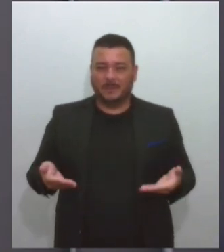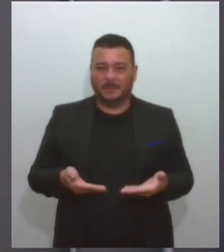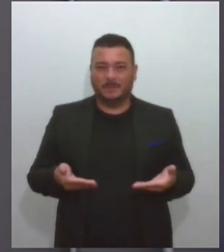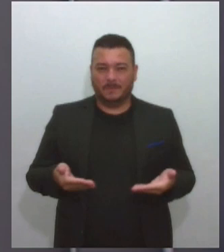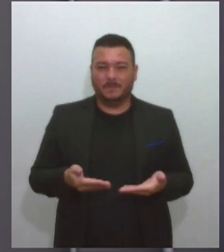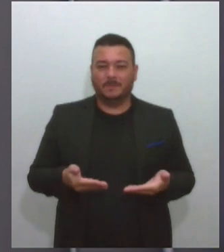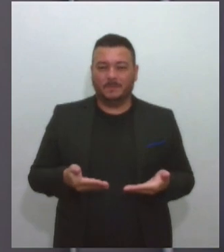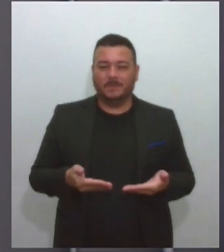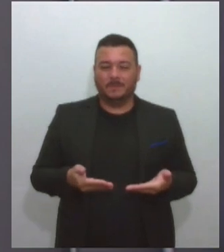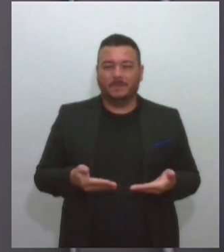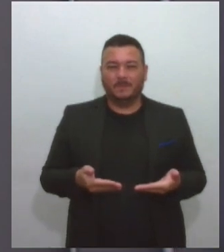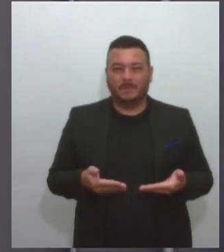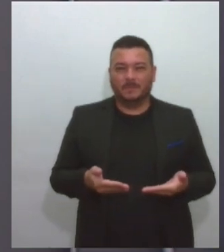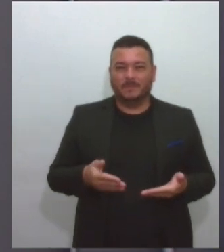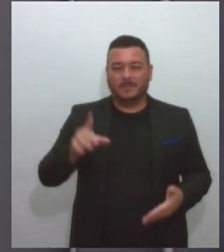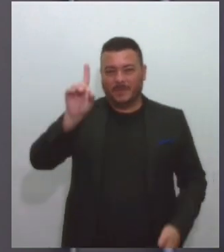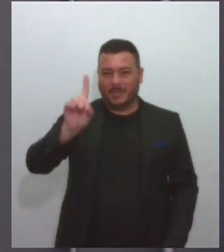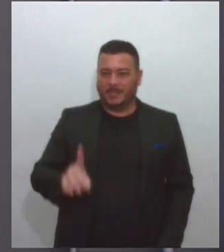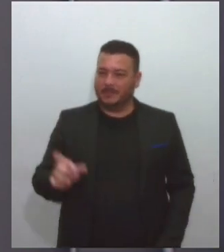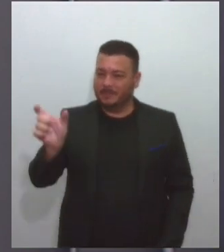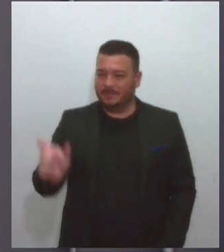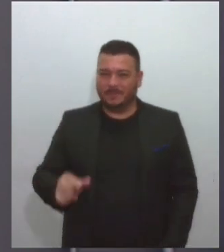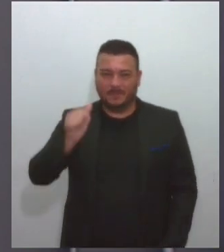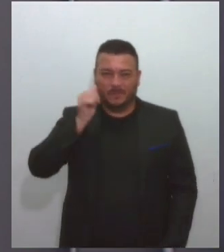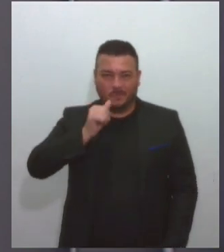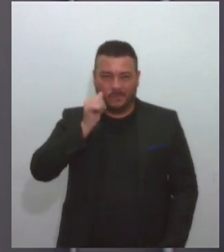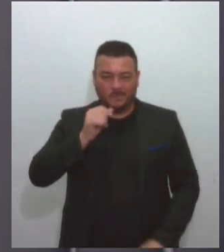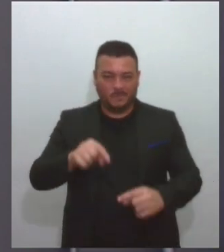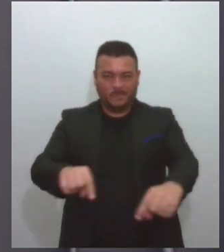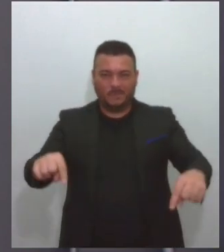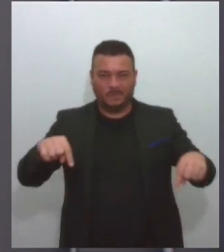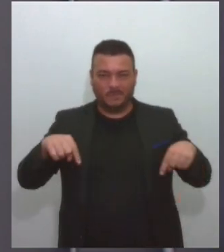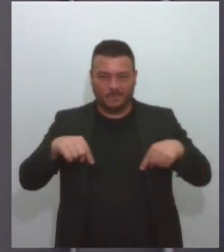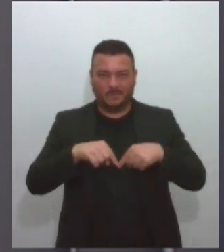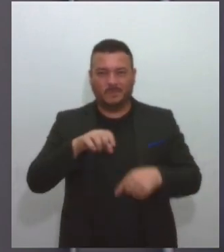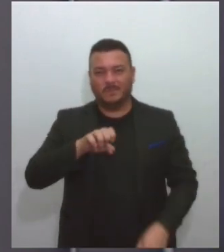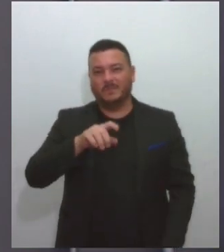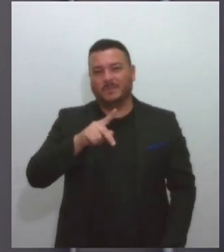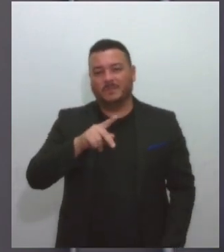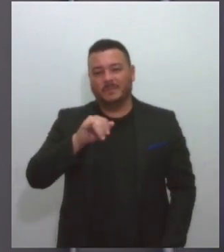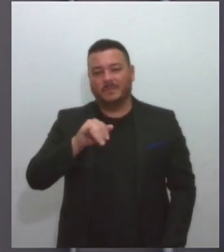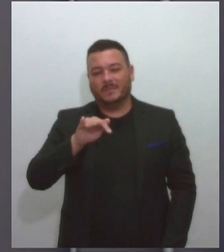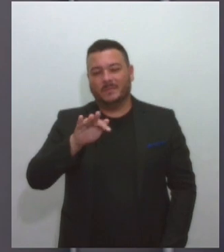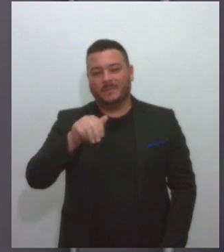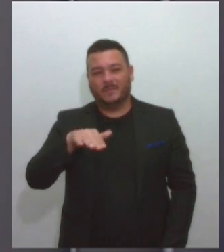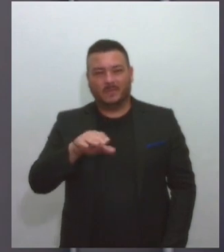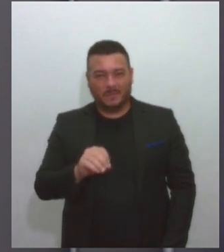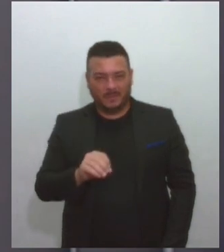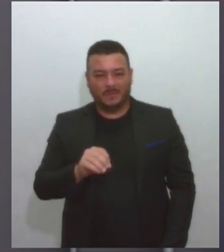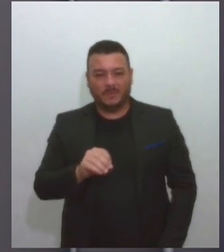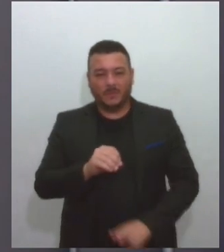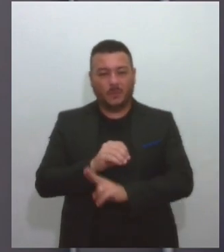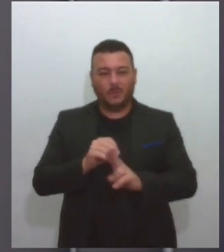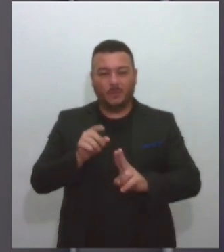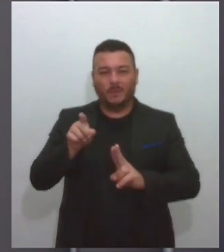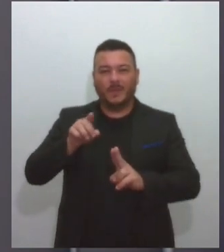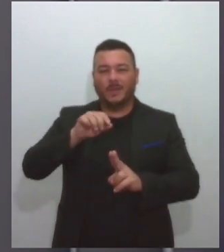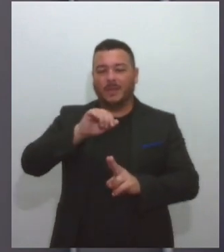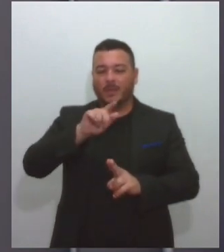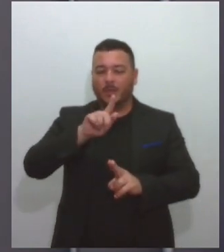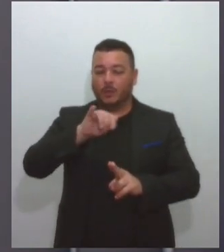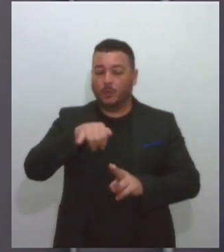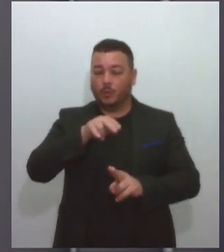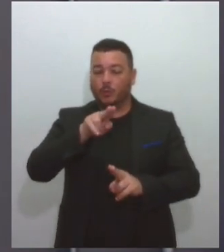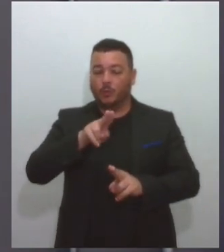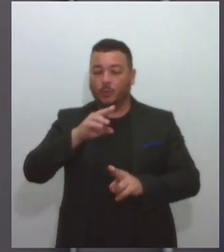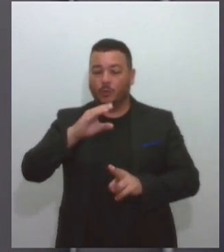a diretora da Biblioteca Epifânio Doria, senhora Jussiene Maria de Jesus. Muito